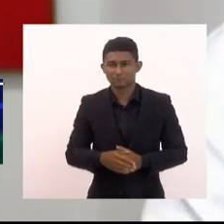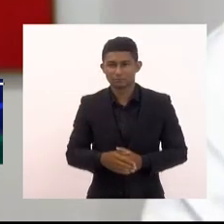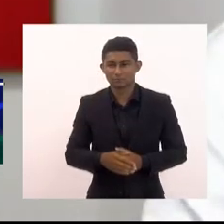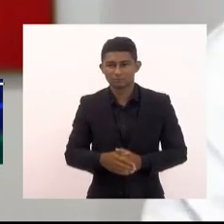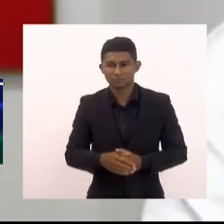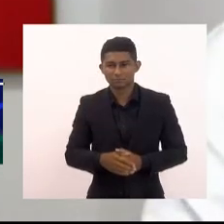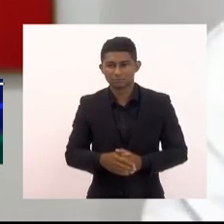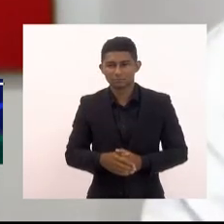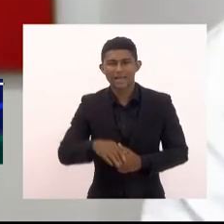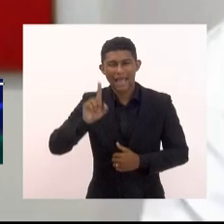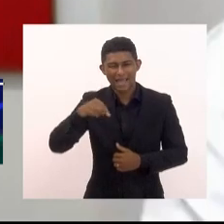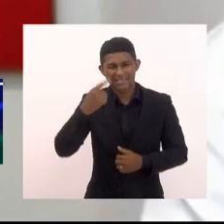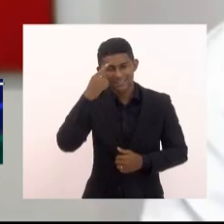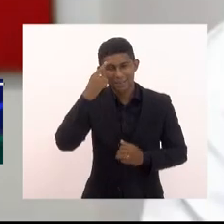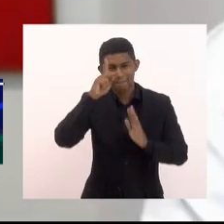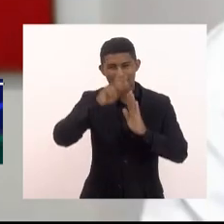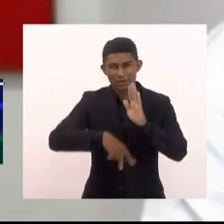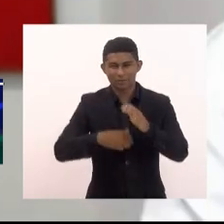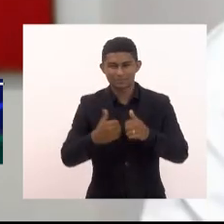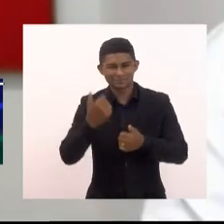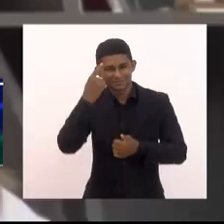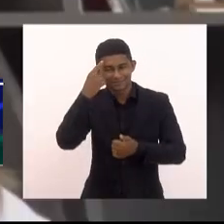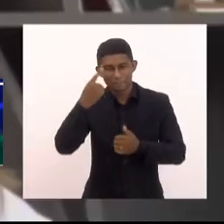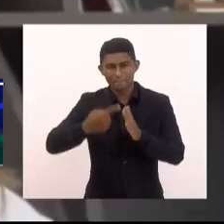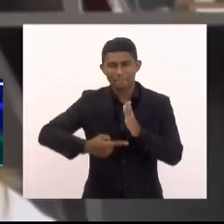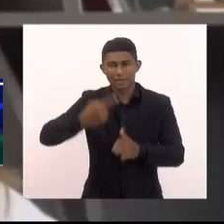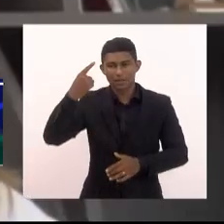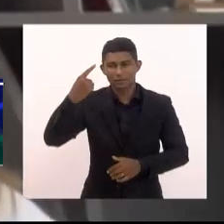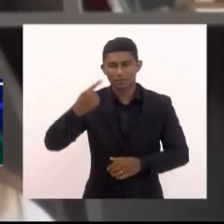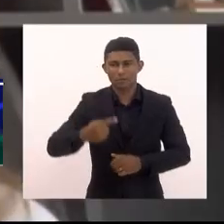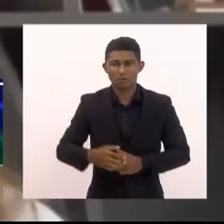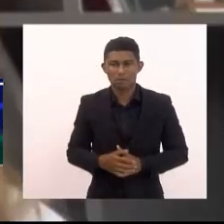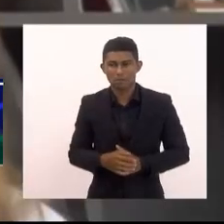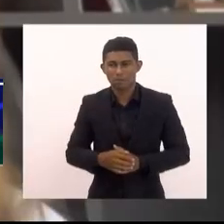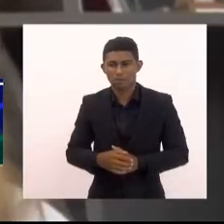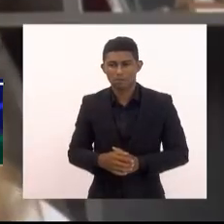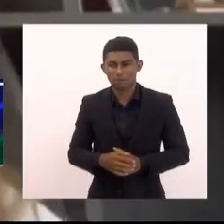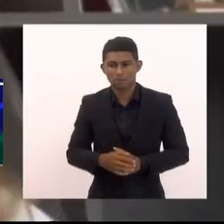Era da redação original, está me dizendo a Milena aquele texto.